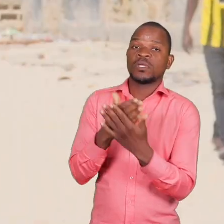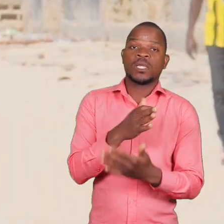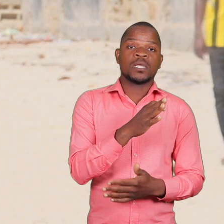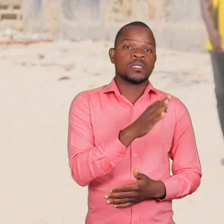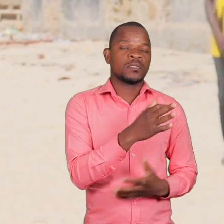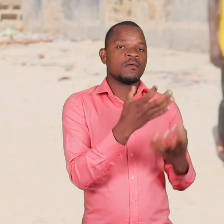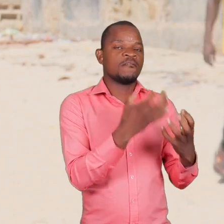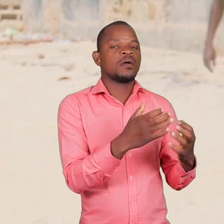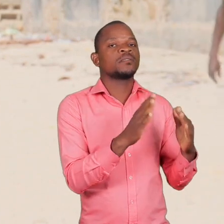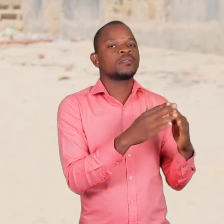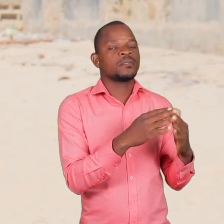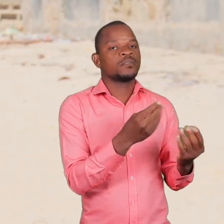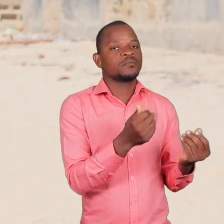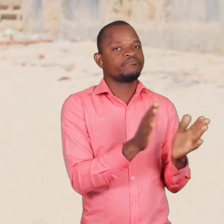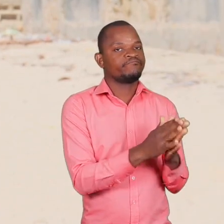coisa, sabendo que